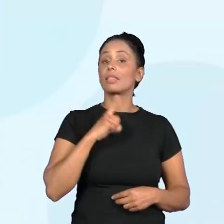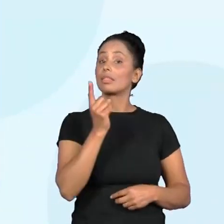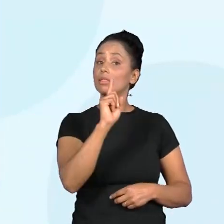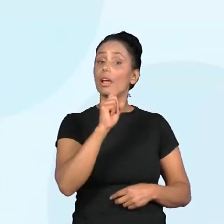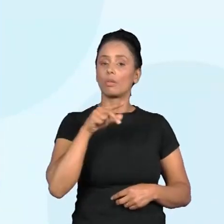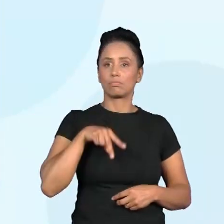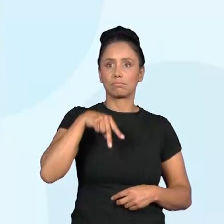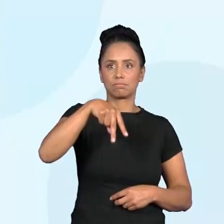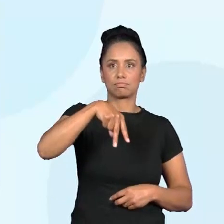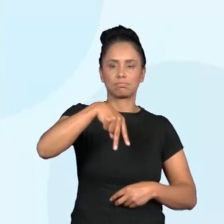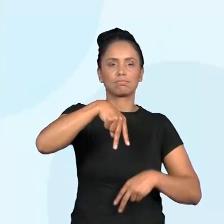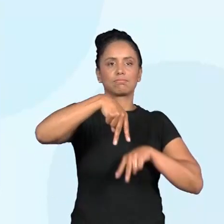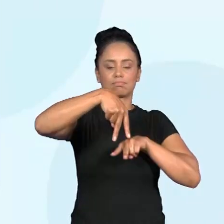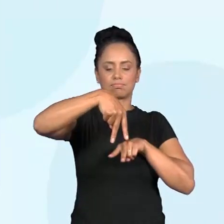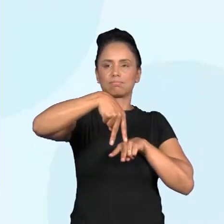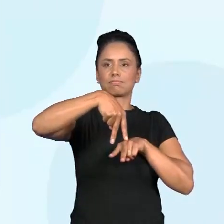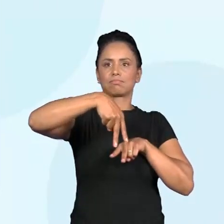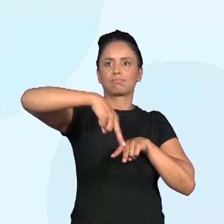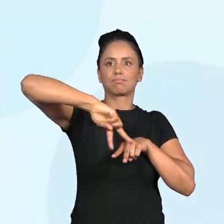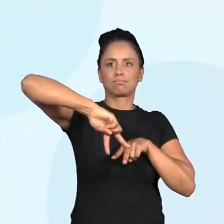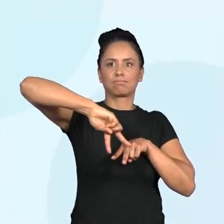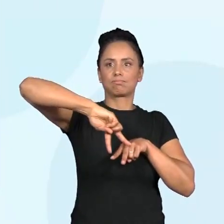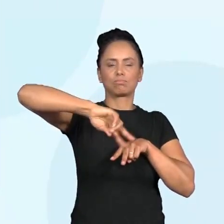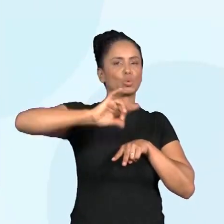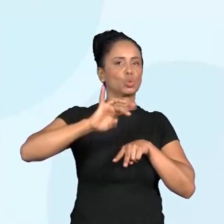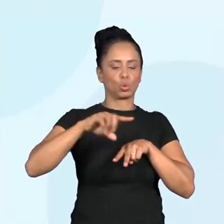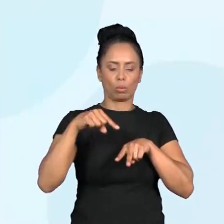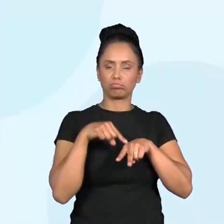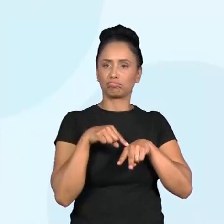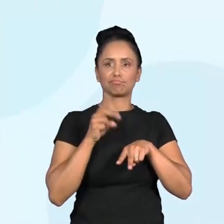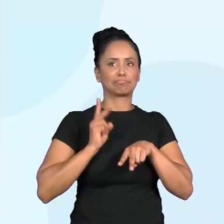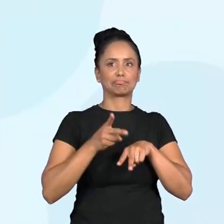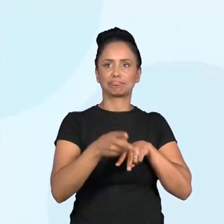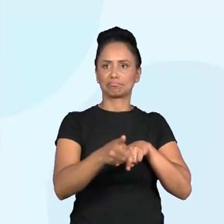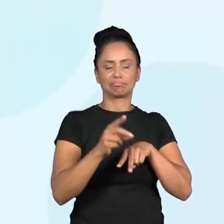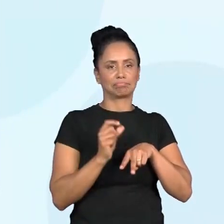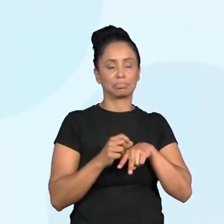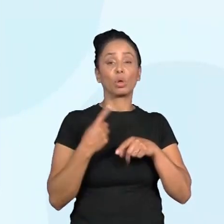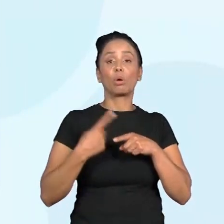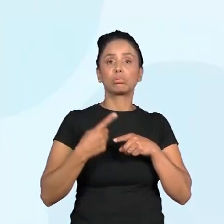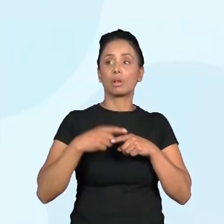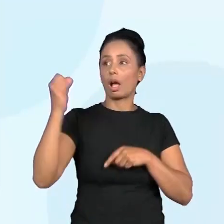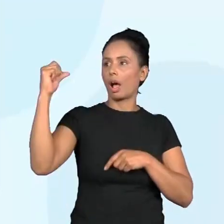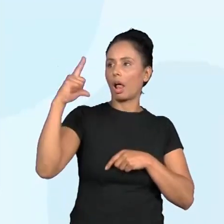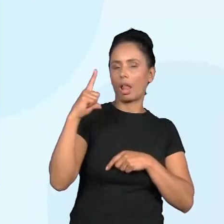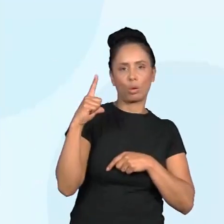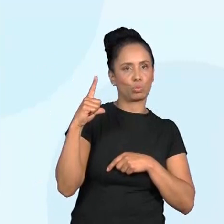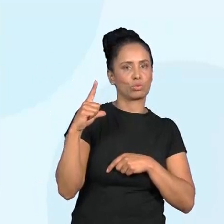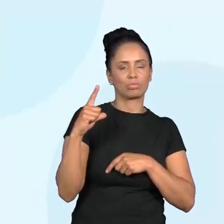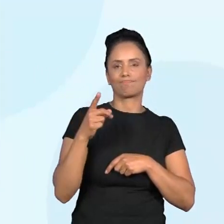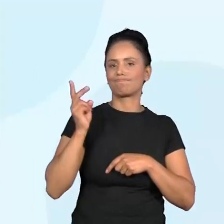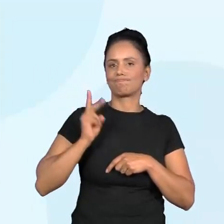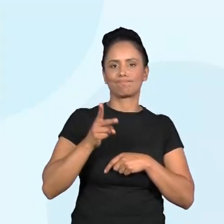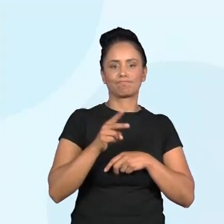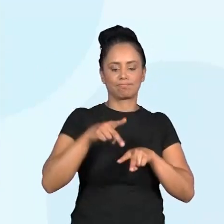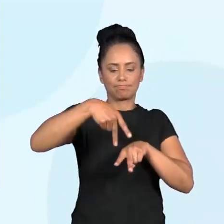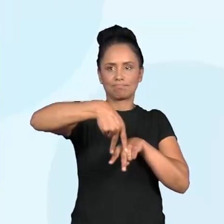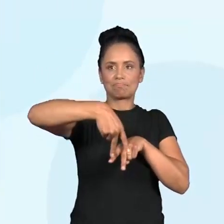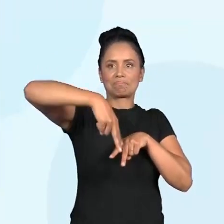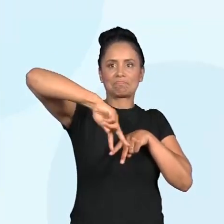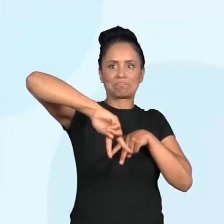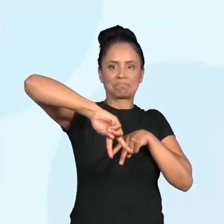Então, provavelmente a luz que está próxima a ela está na mesma direção, independente dela estar de frente ou